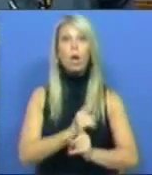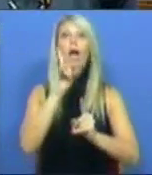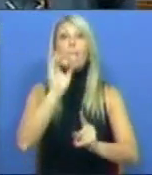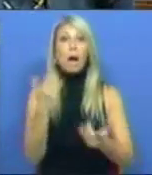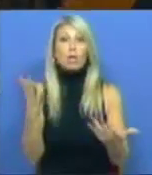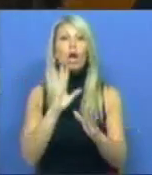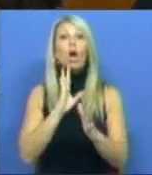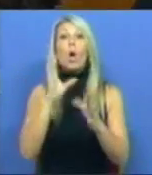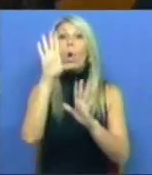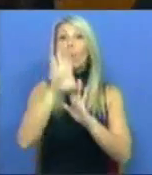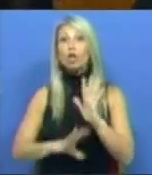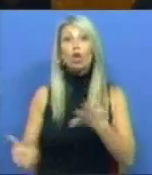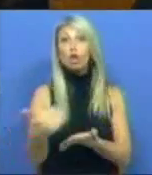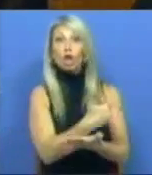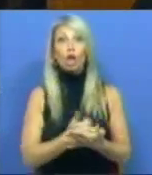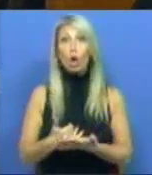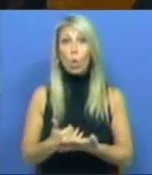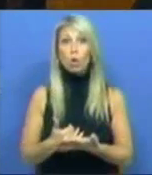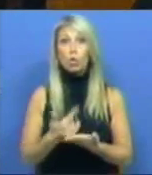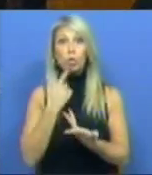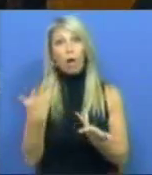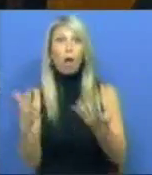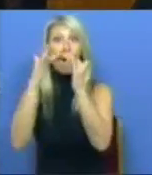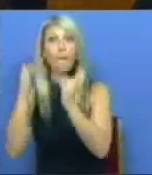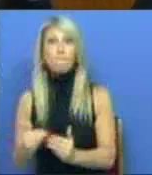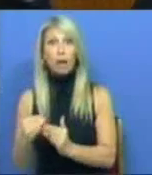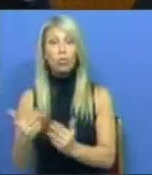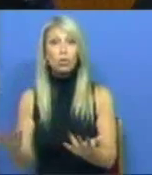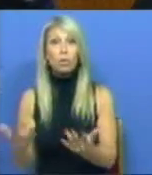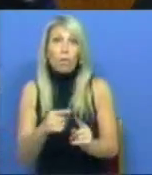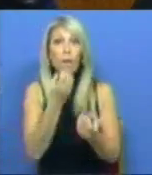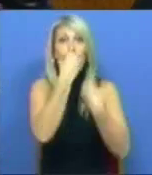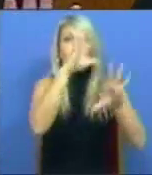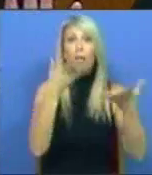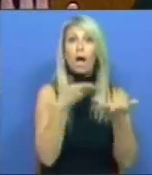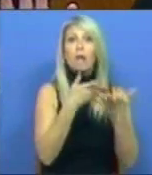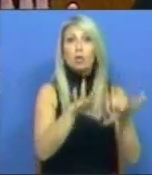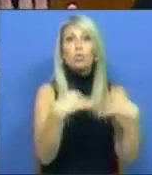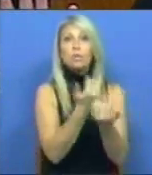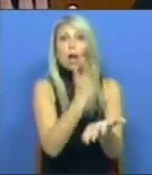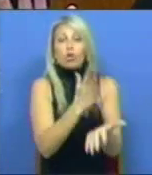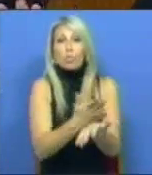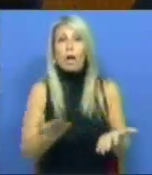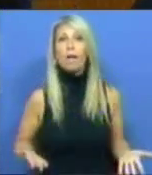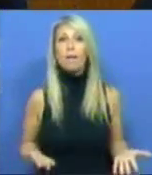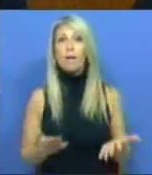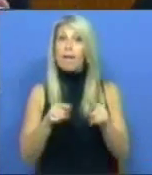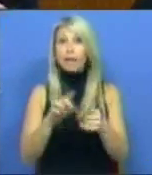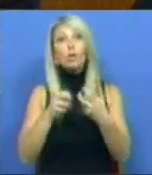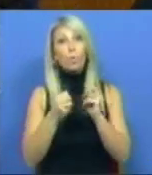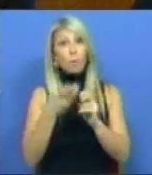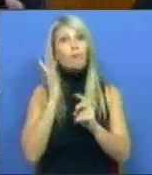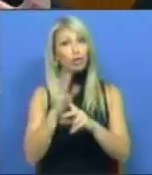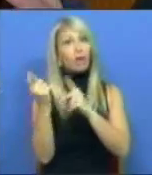menos pessoas do que contava antes, vão perder a ação social escolar. E, portanto, essa é uma das primeiras questões que temos que discutir.